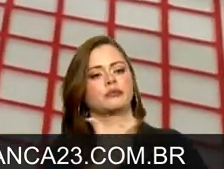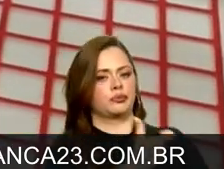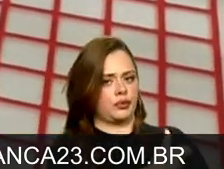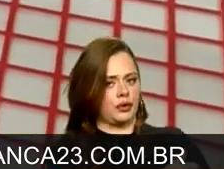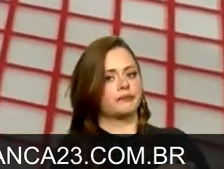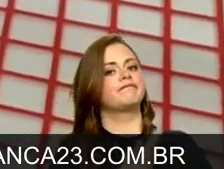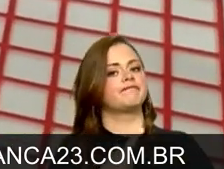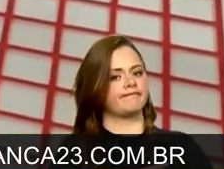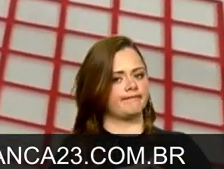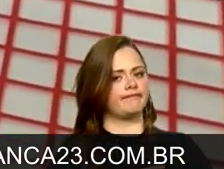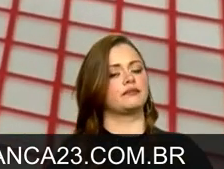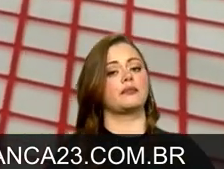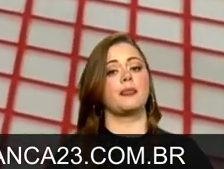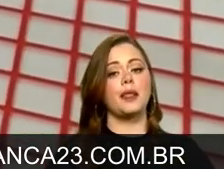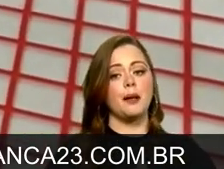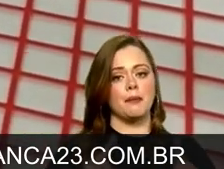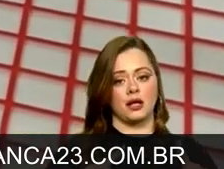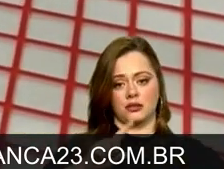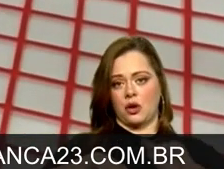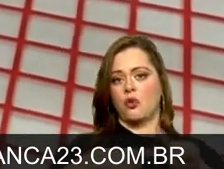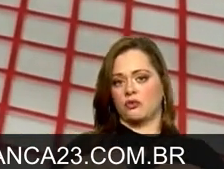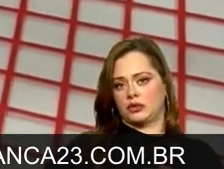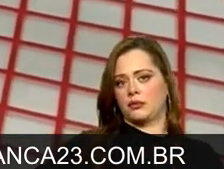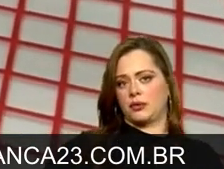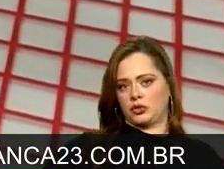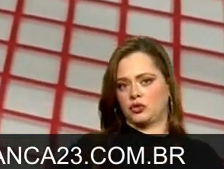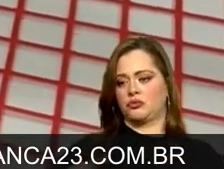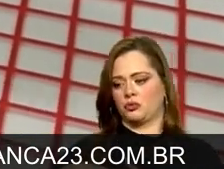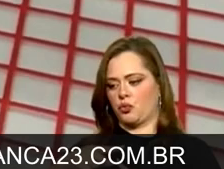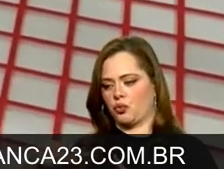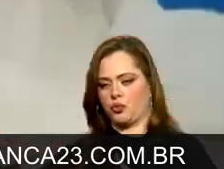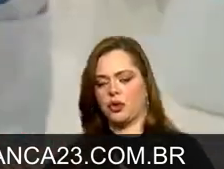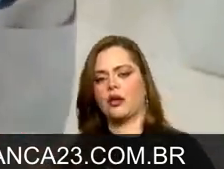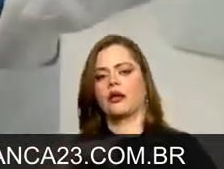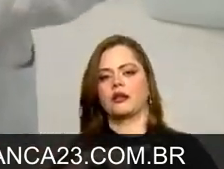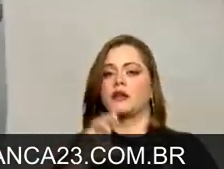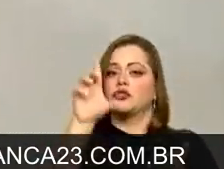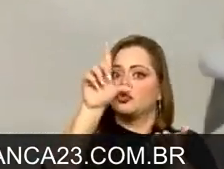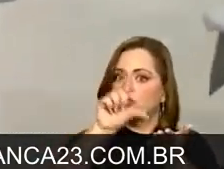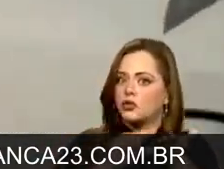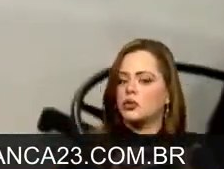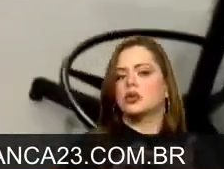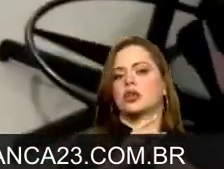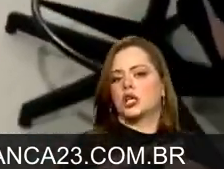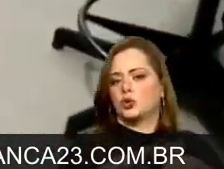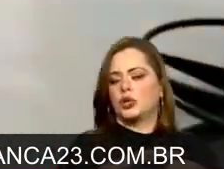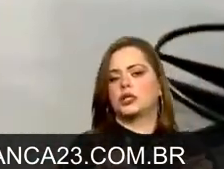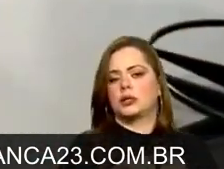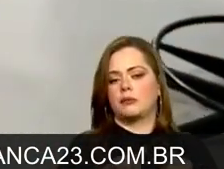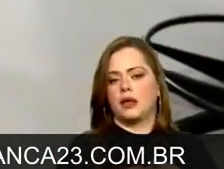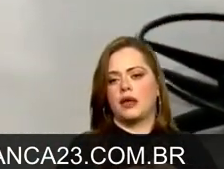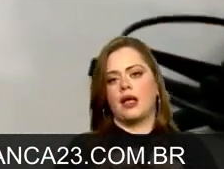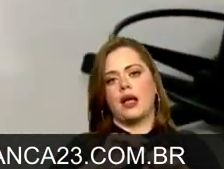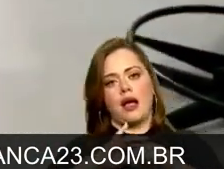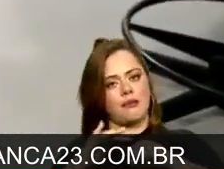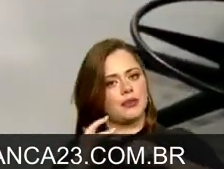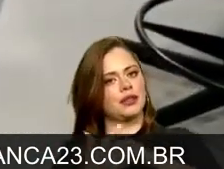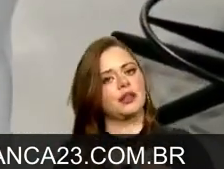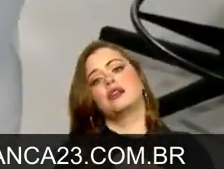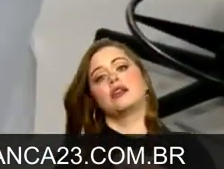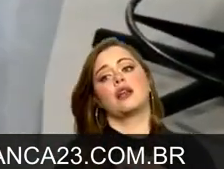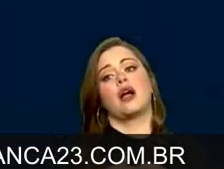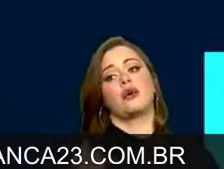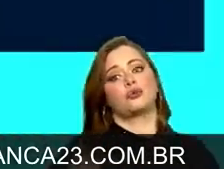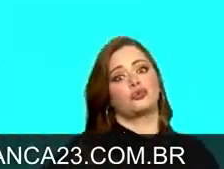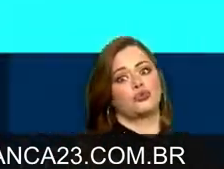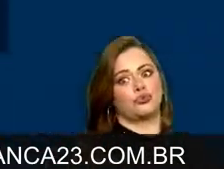Já para os outros tipos, também houve redução de diagnósticos, só que no período da pandemia, por isso os números